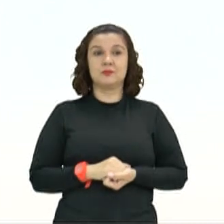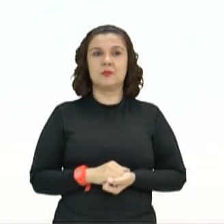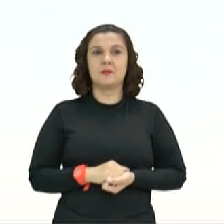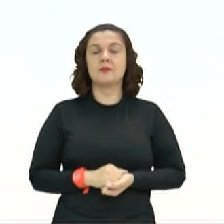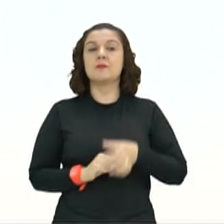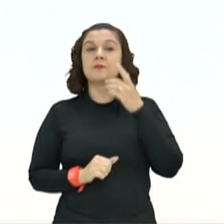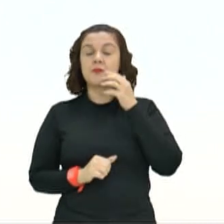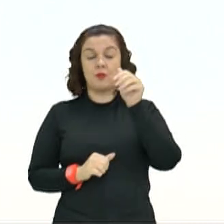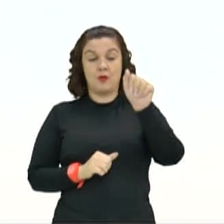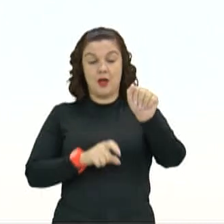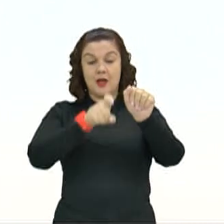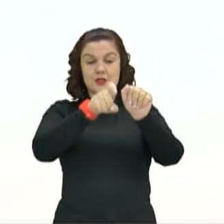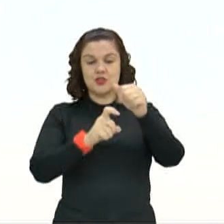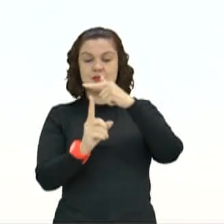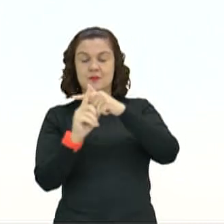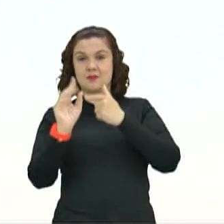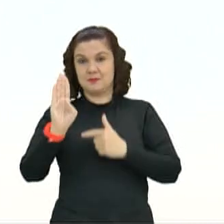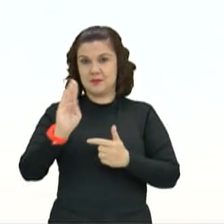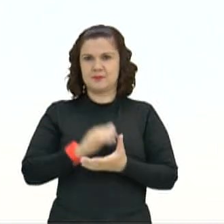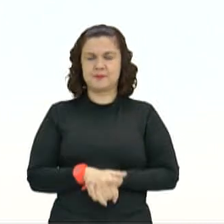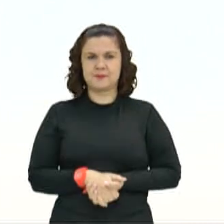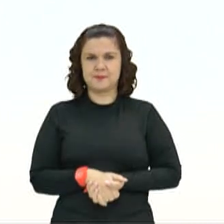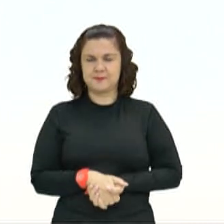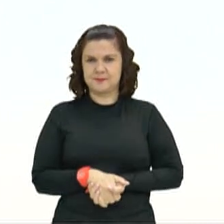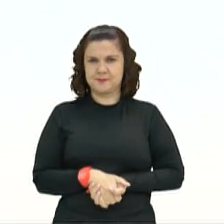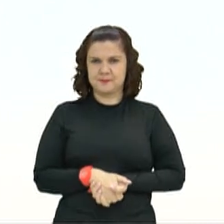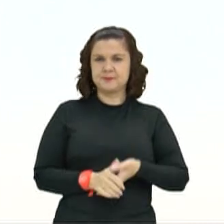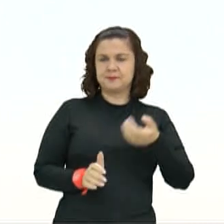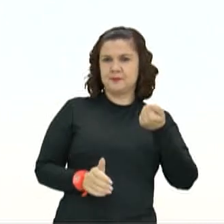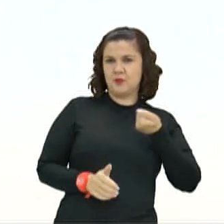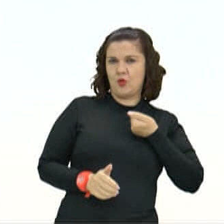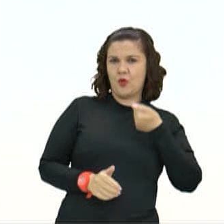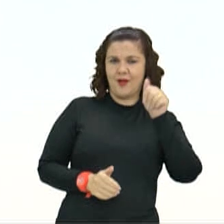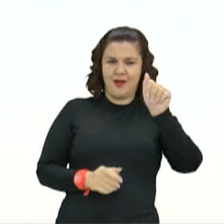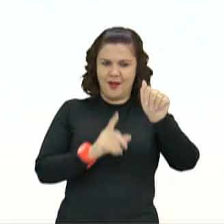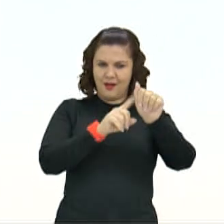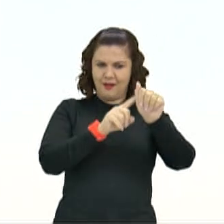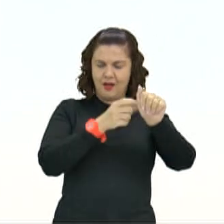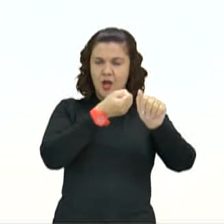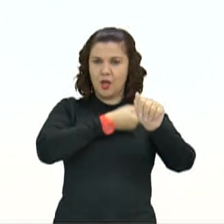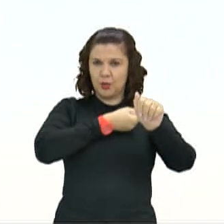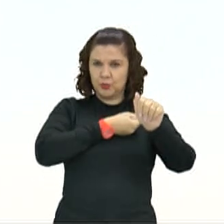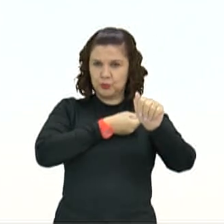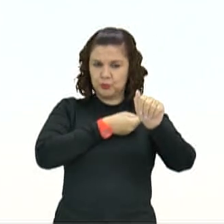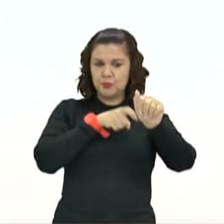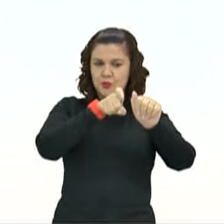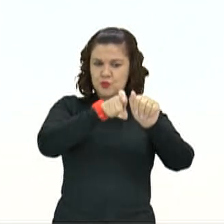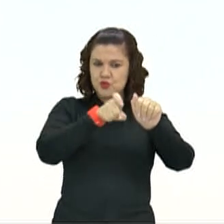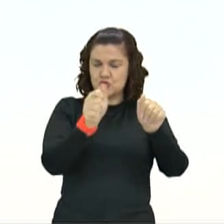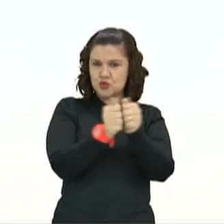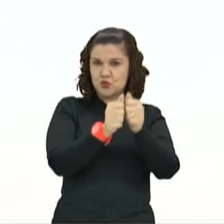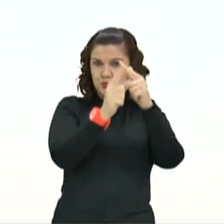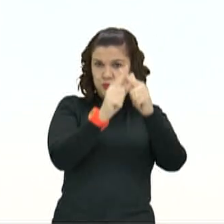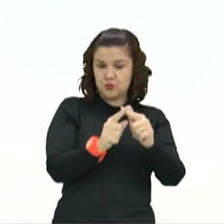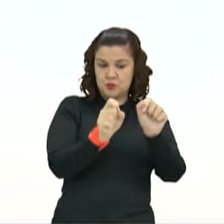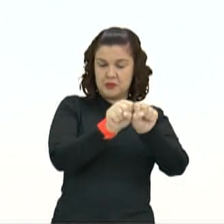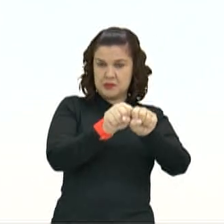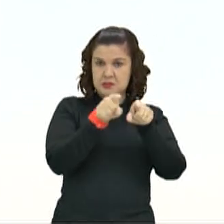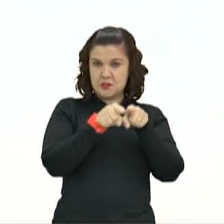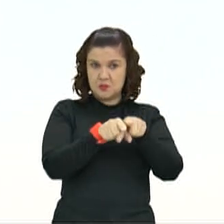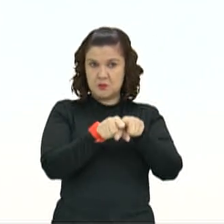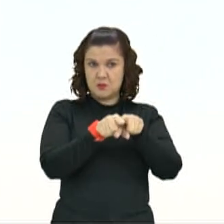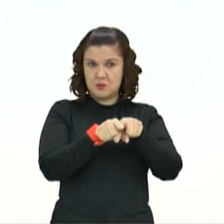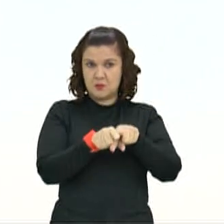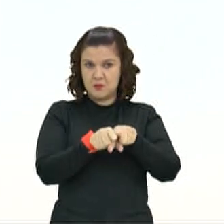na forma ax mais b. Repare que eu tenho o a, ele é um número que está multiplicando a variável x. E ó, repare